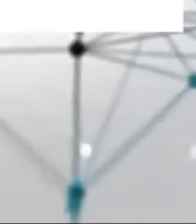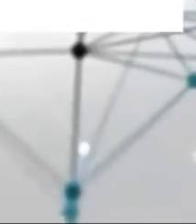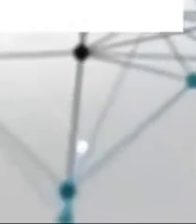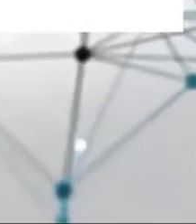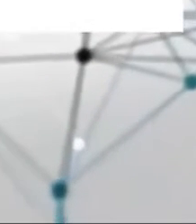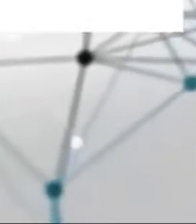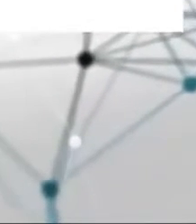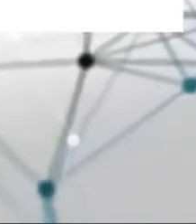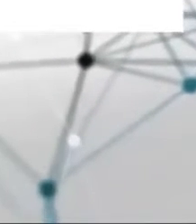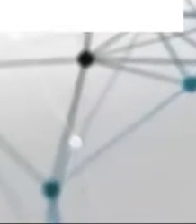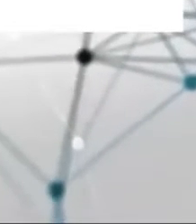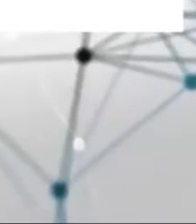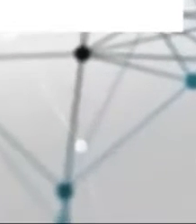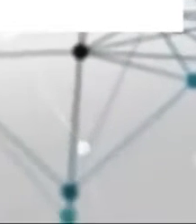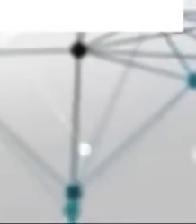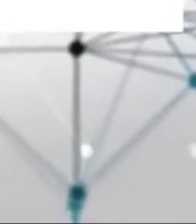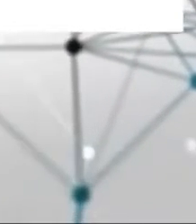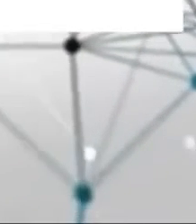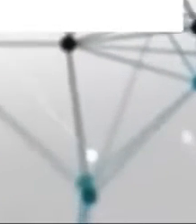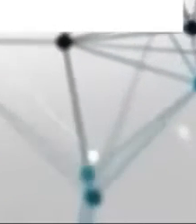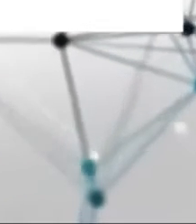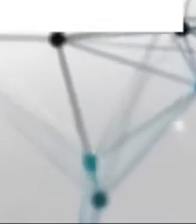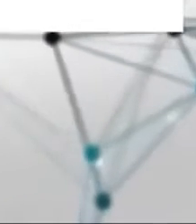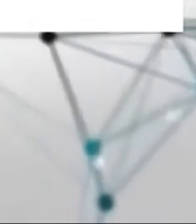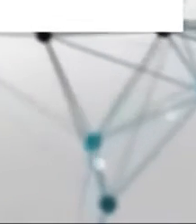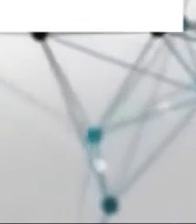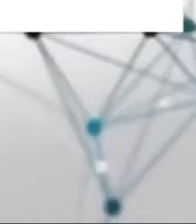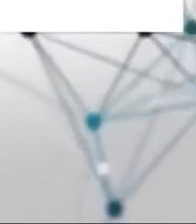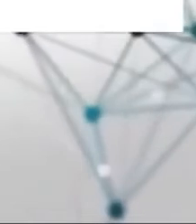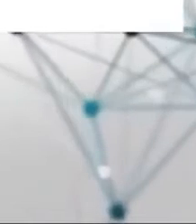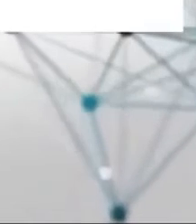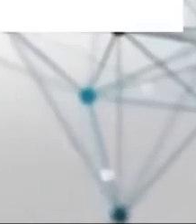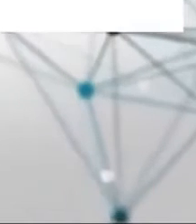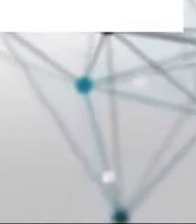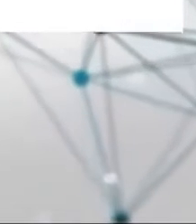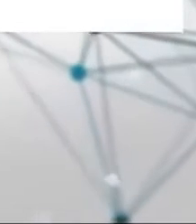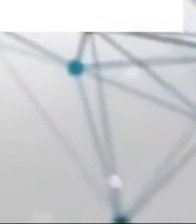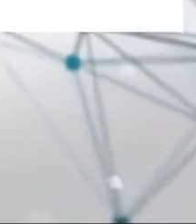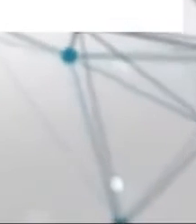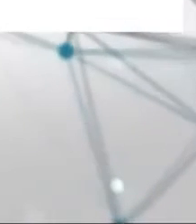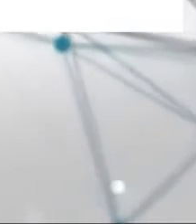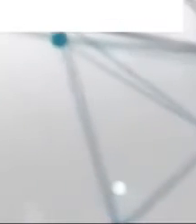E aí E aí